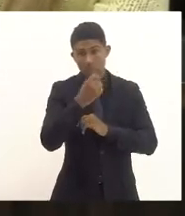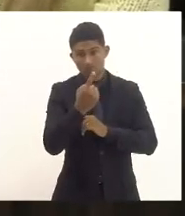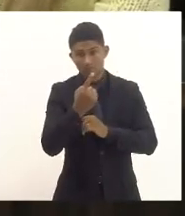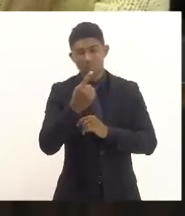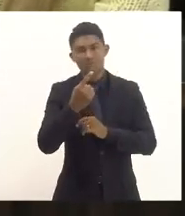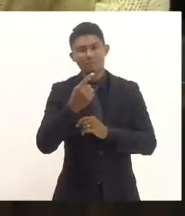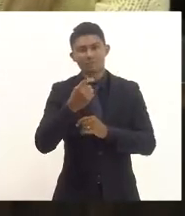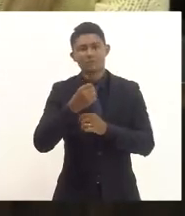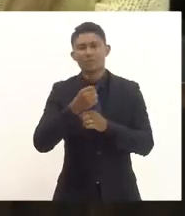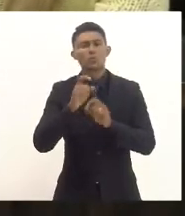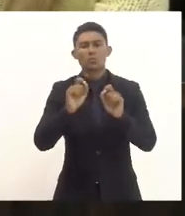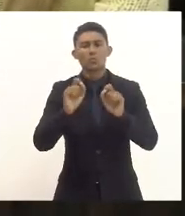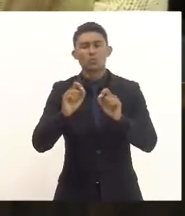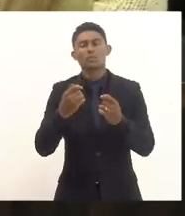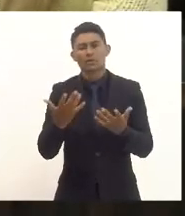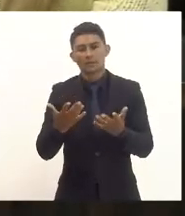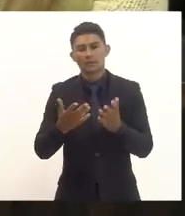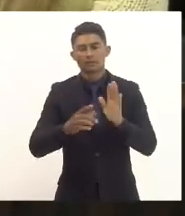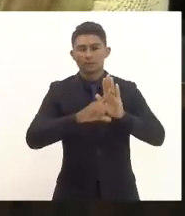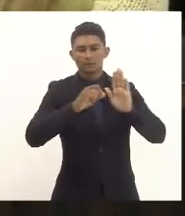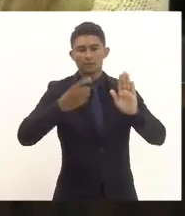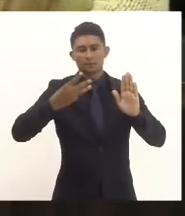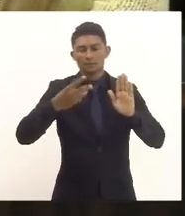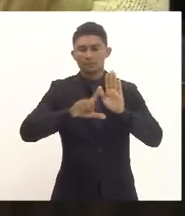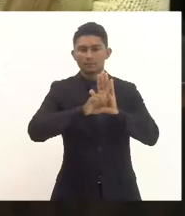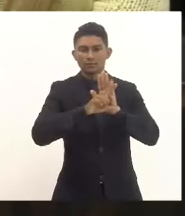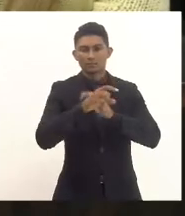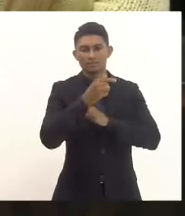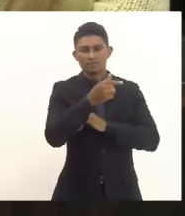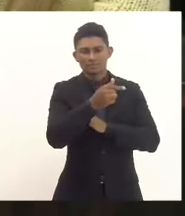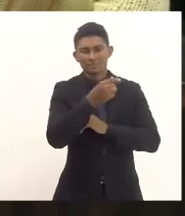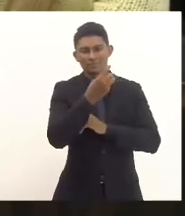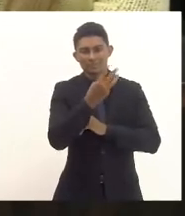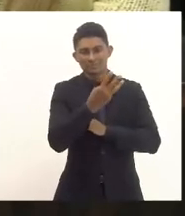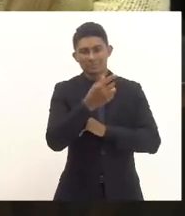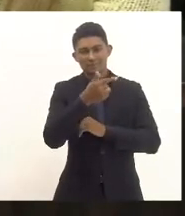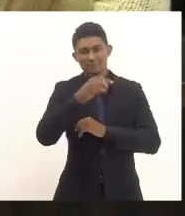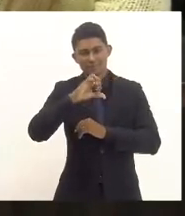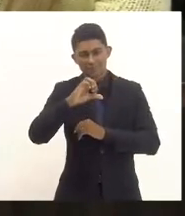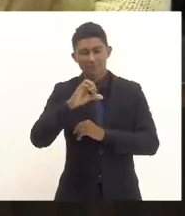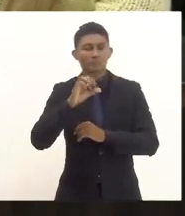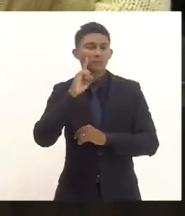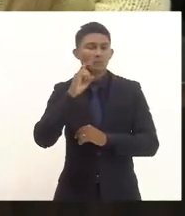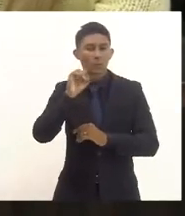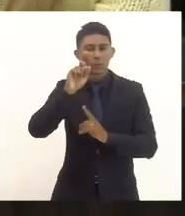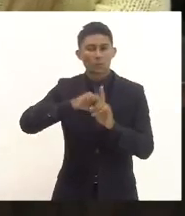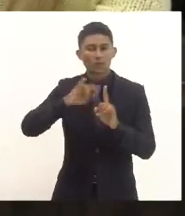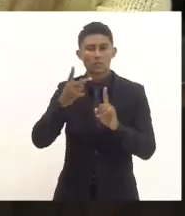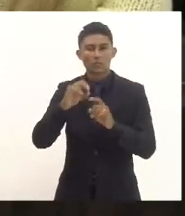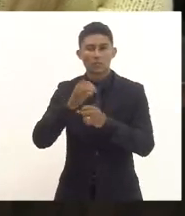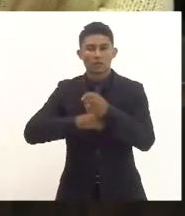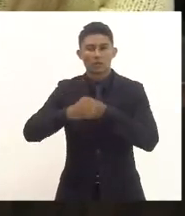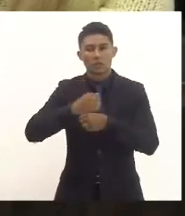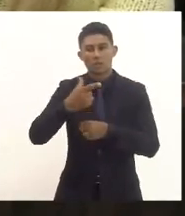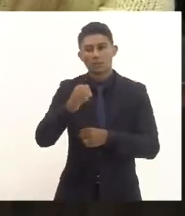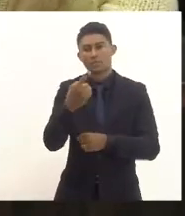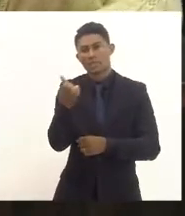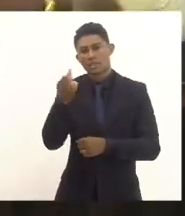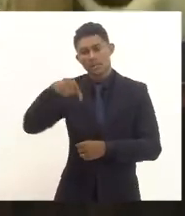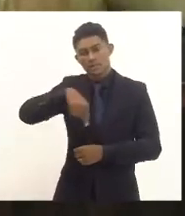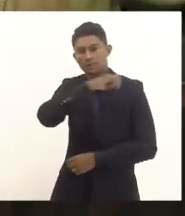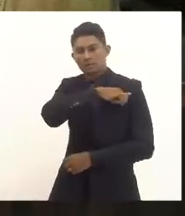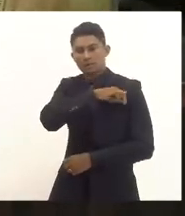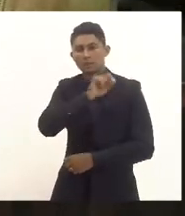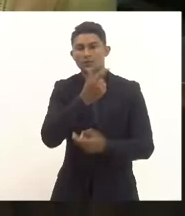Zaca que altera o artigo 3º da Lei Estadual 7329 de 8 de julho de 16 institui no âmbito do Estado do Rio de